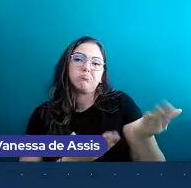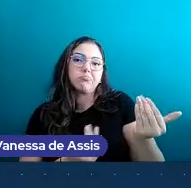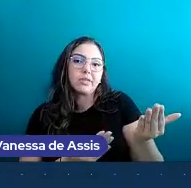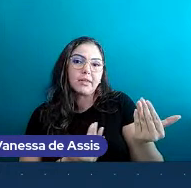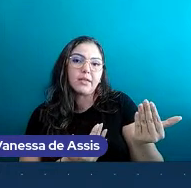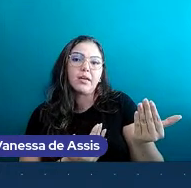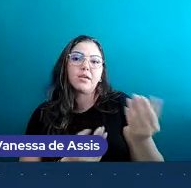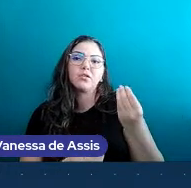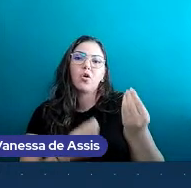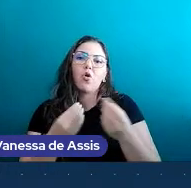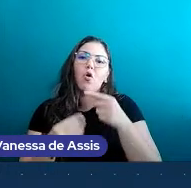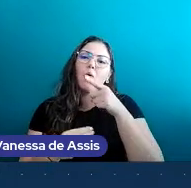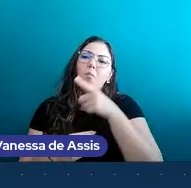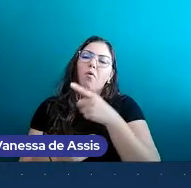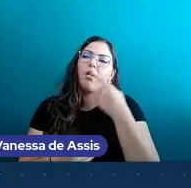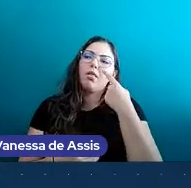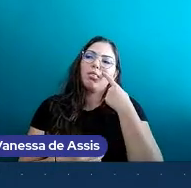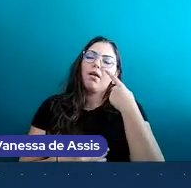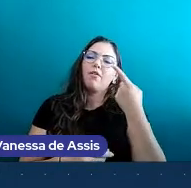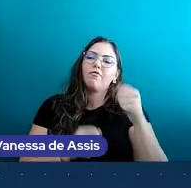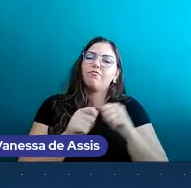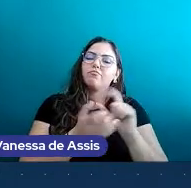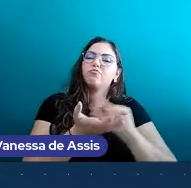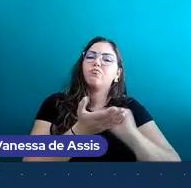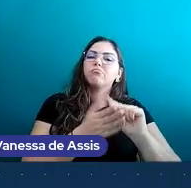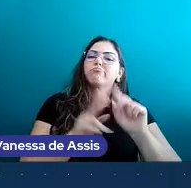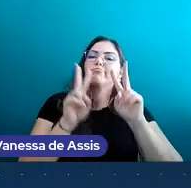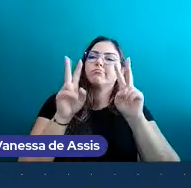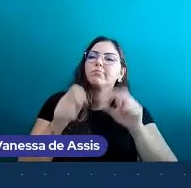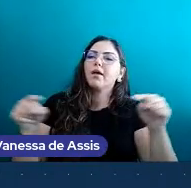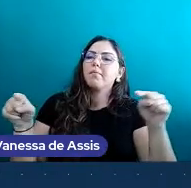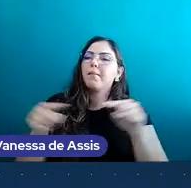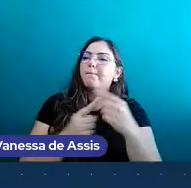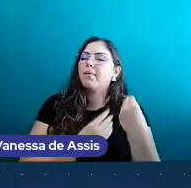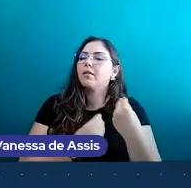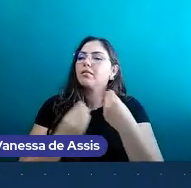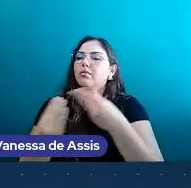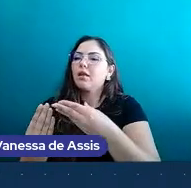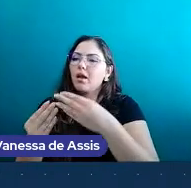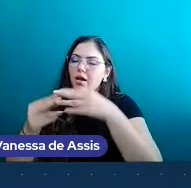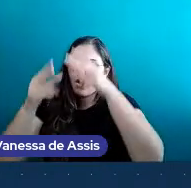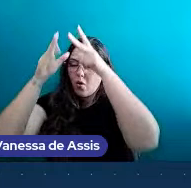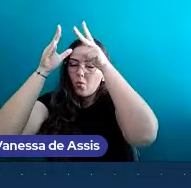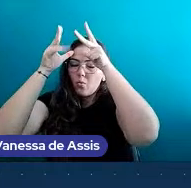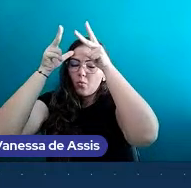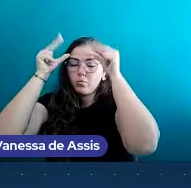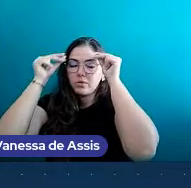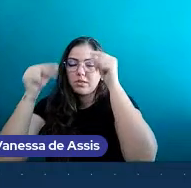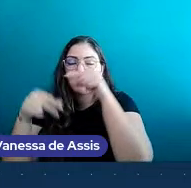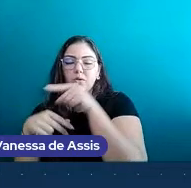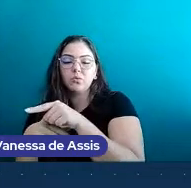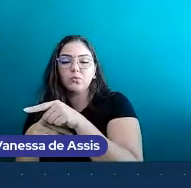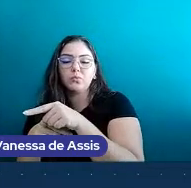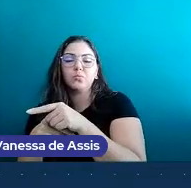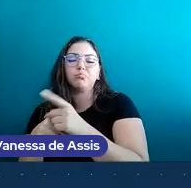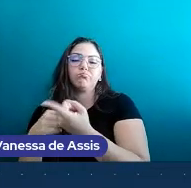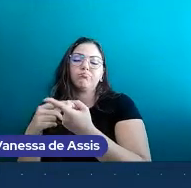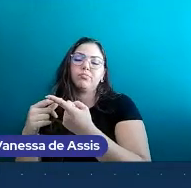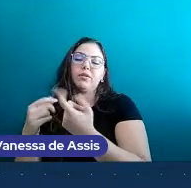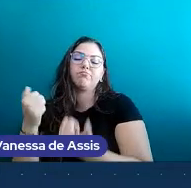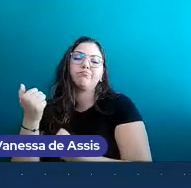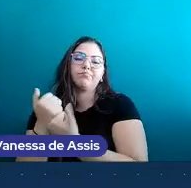estudo foi desenvolvido nos idos de 2017 e 2018 por um então mestrando, hoje mestre, o